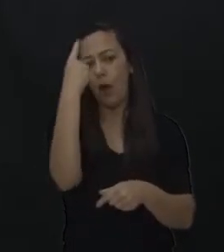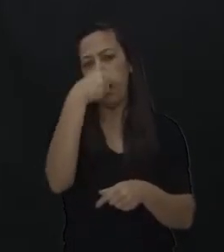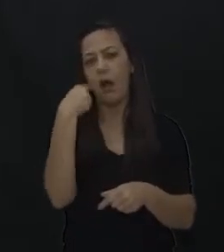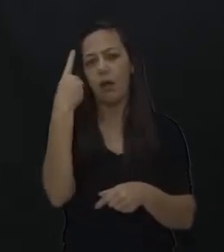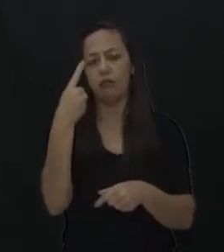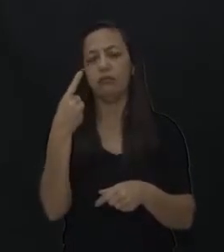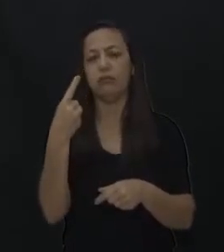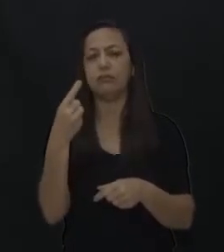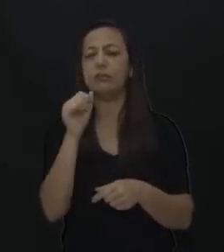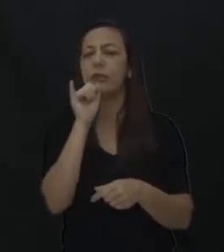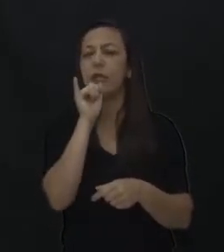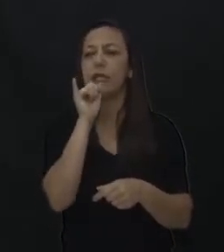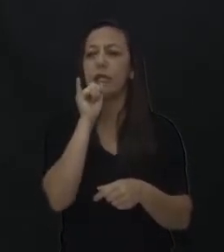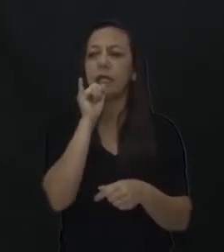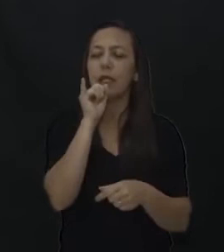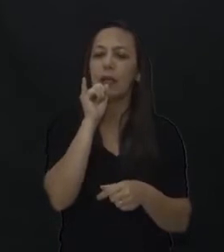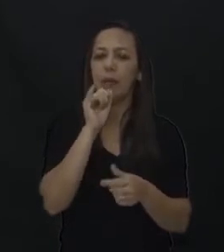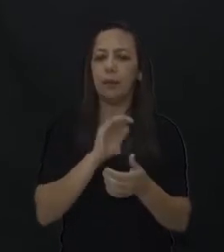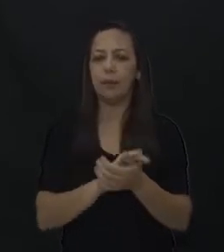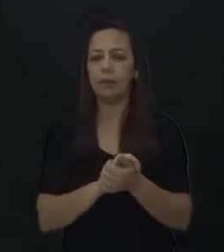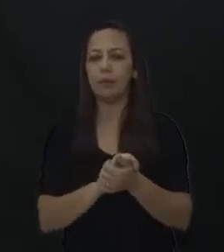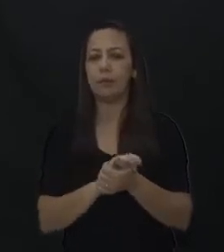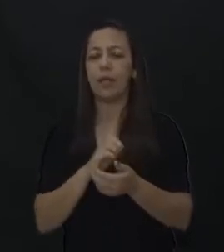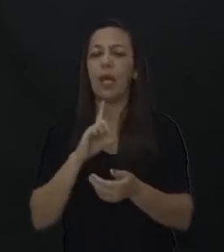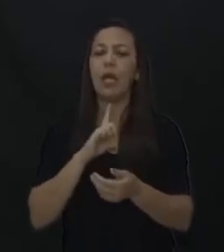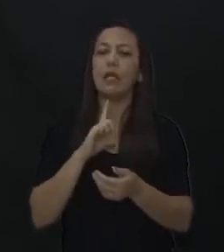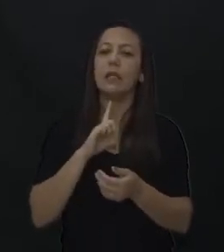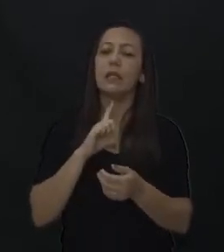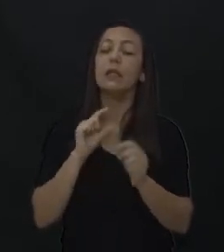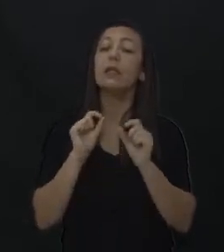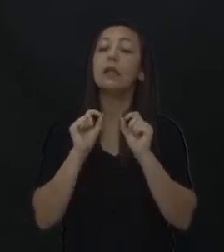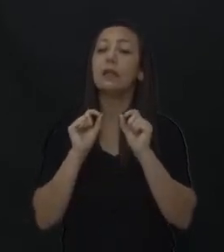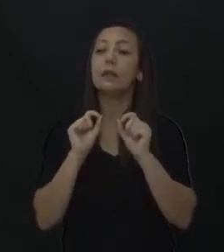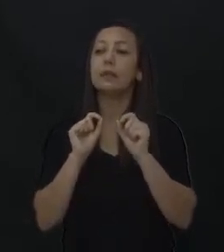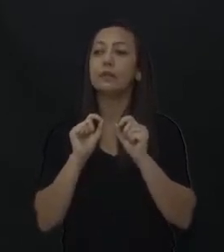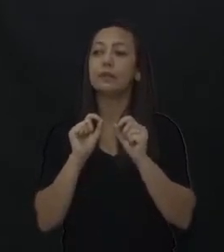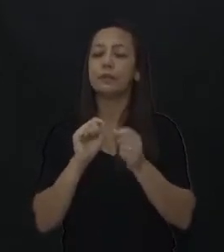Por exemplo, vamos supor que eu tenha aqui